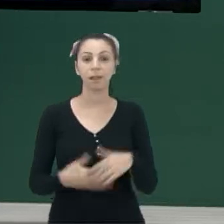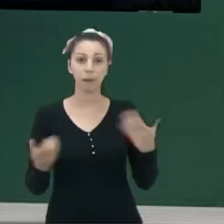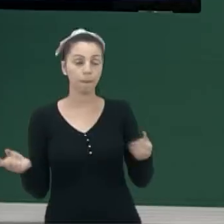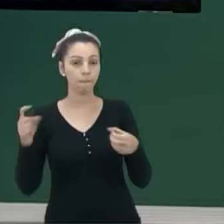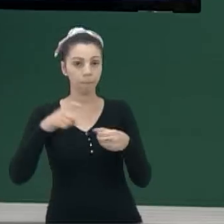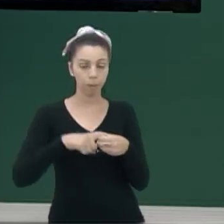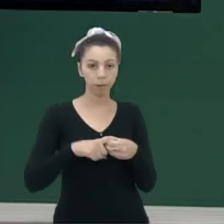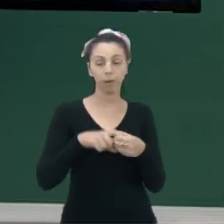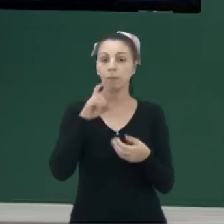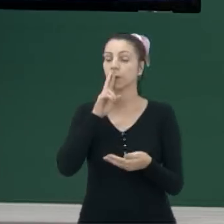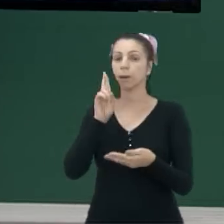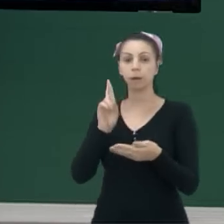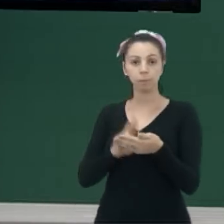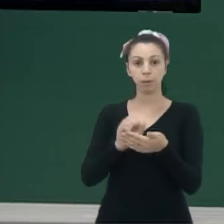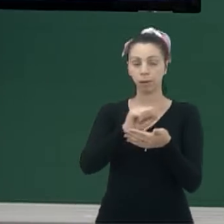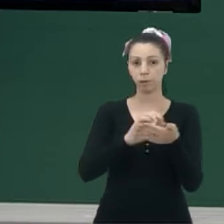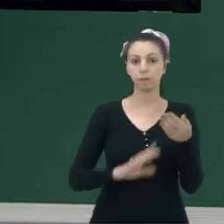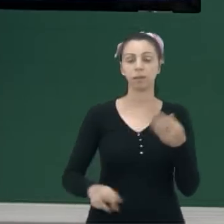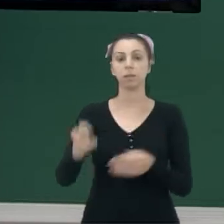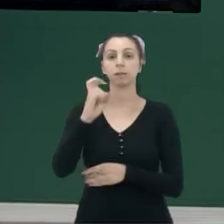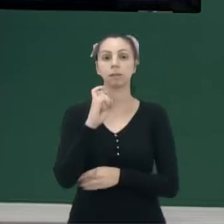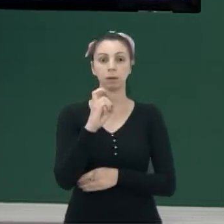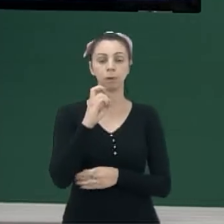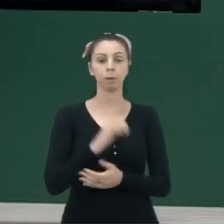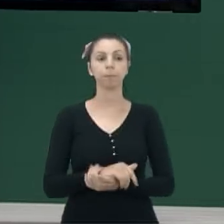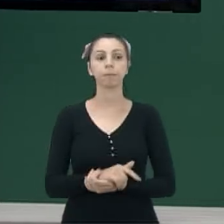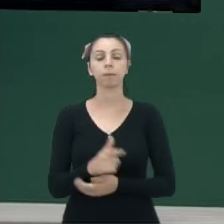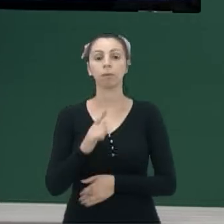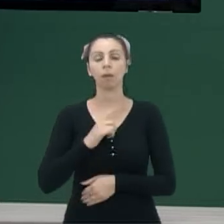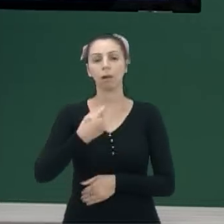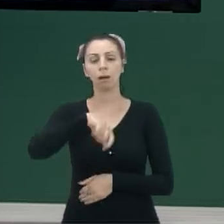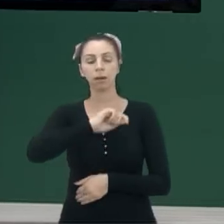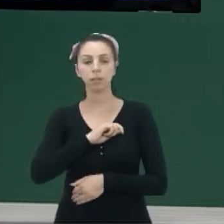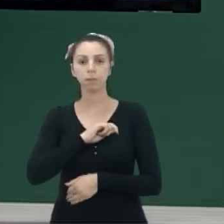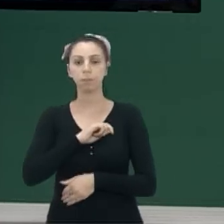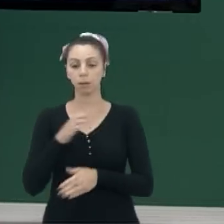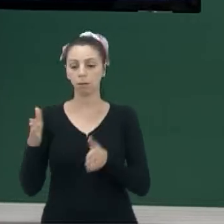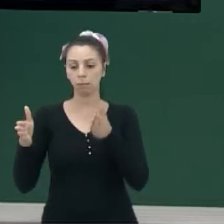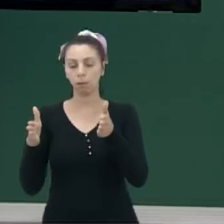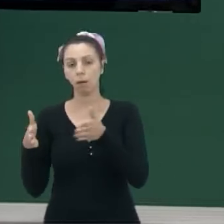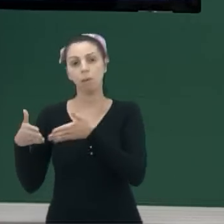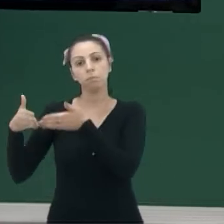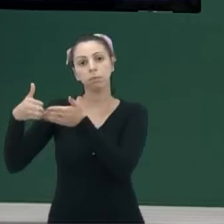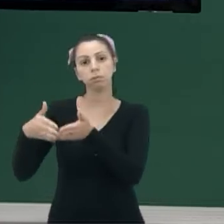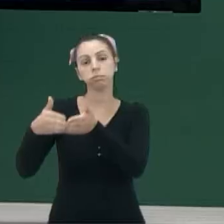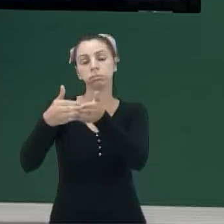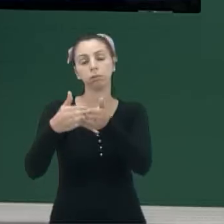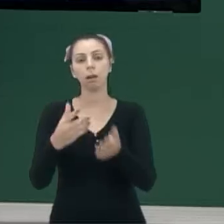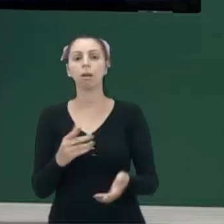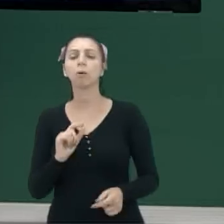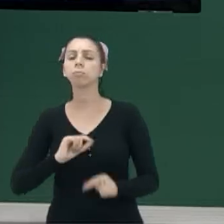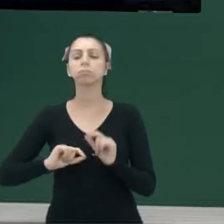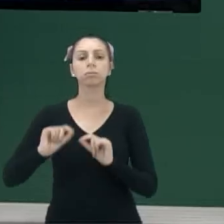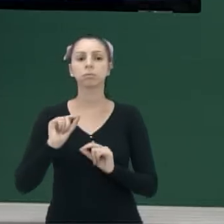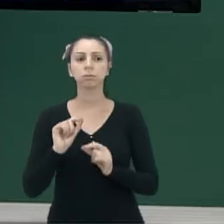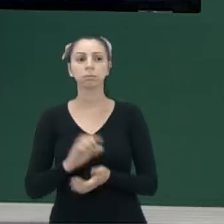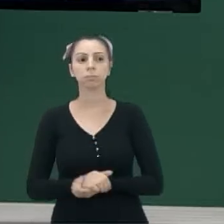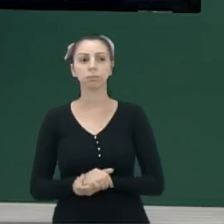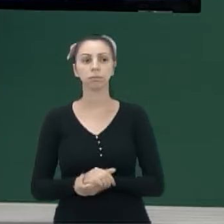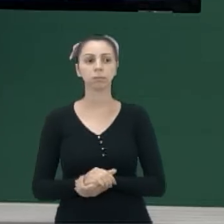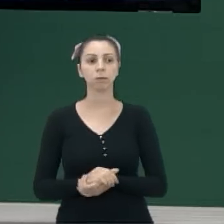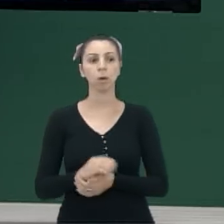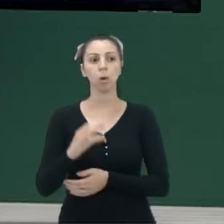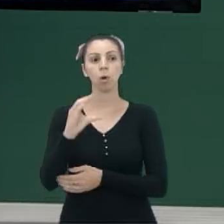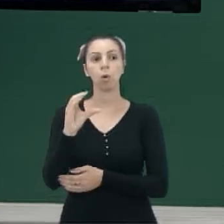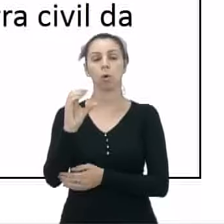Então voltamos para a correção da atividade número 5. Sobre a Espanha na época das grandes navegações, é correto afirmar: Cristóvão